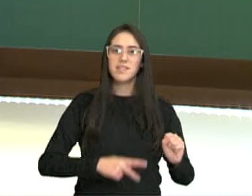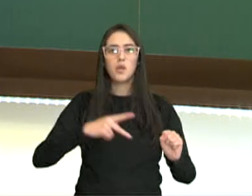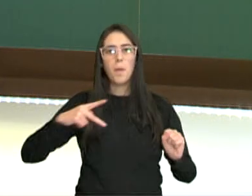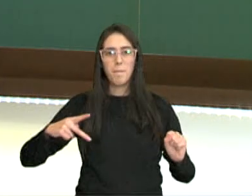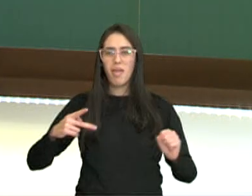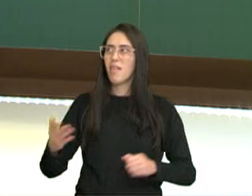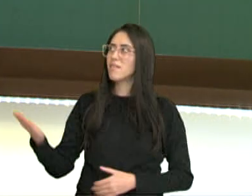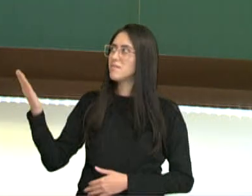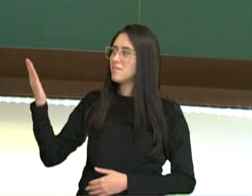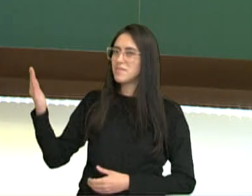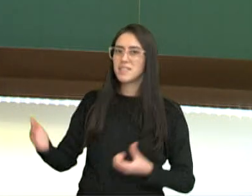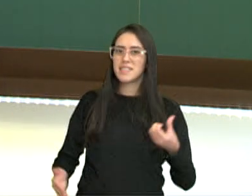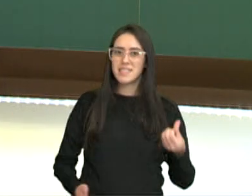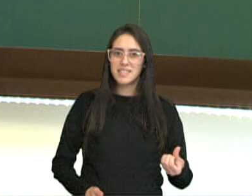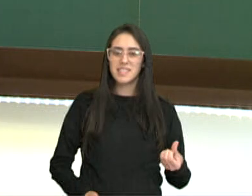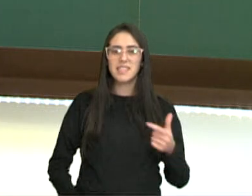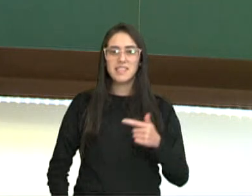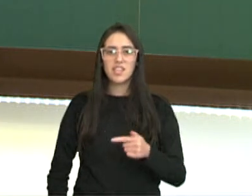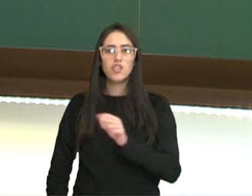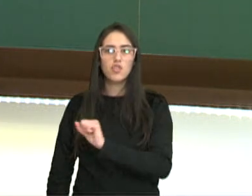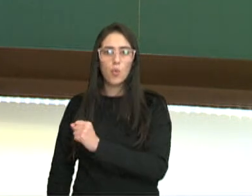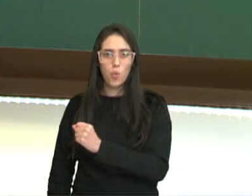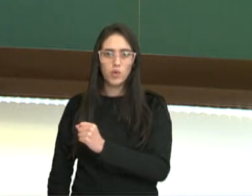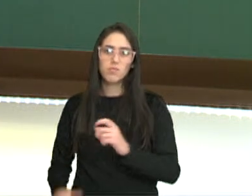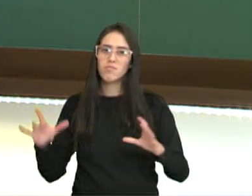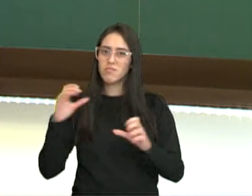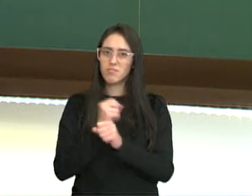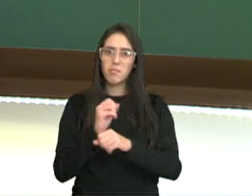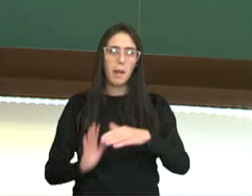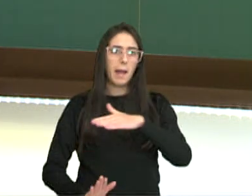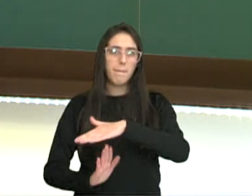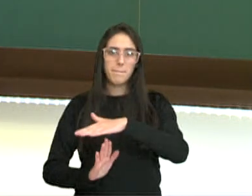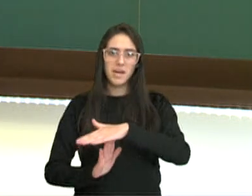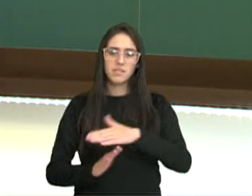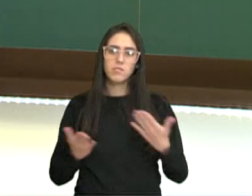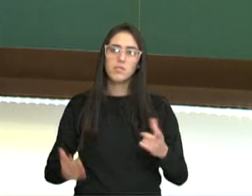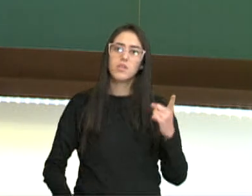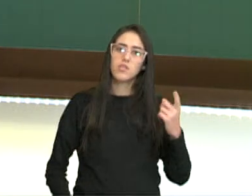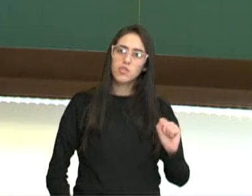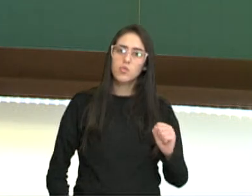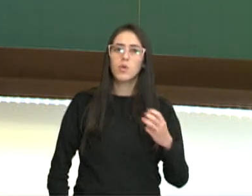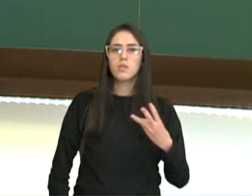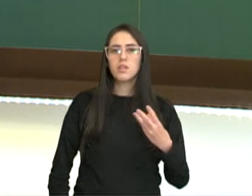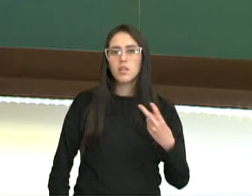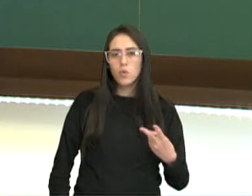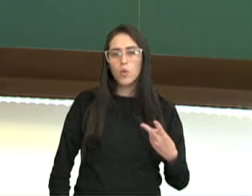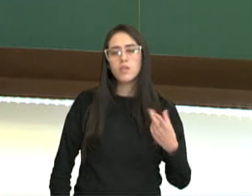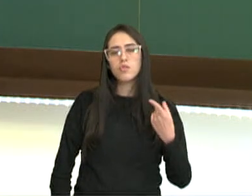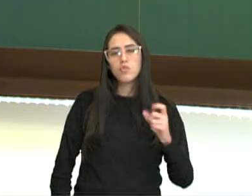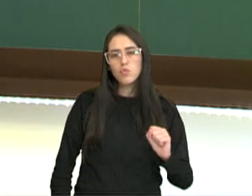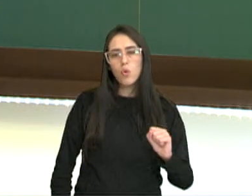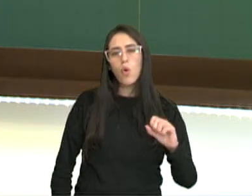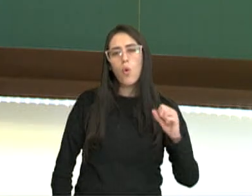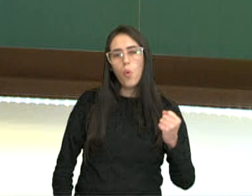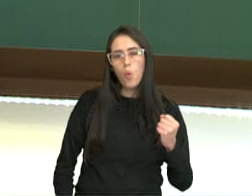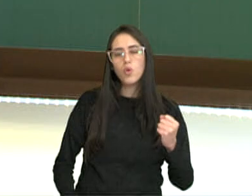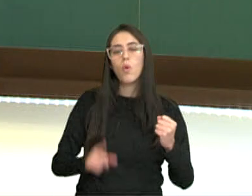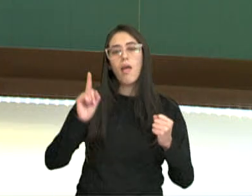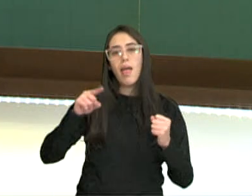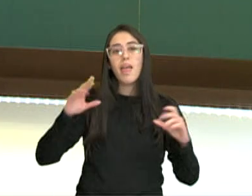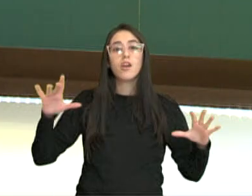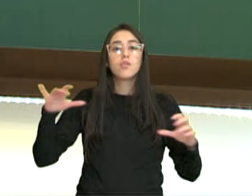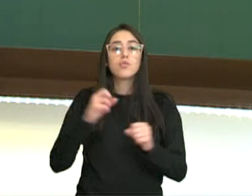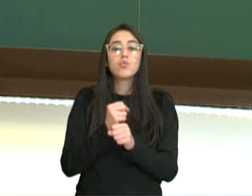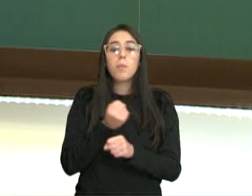Olha, 6, 7, 8, que dá o número máximo. Então, 18, 32, 18 e 8 é a soma aí de